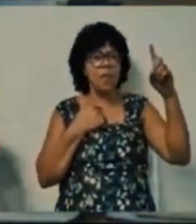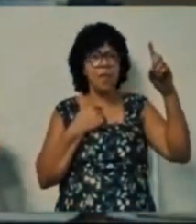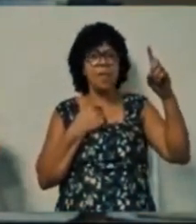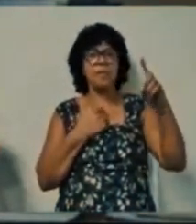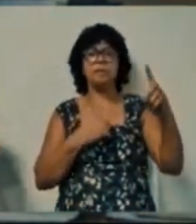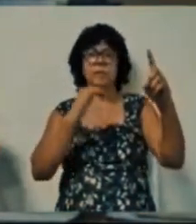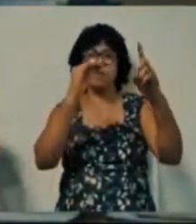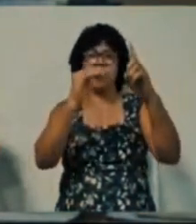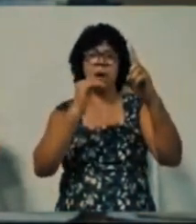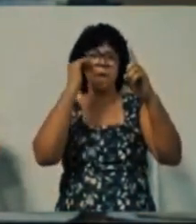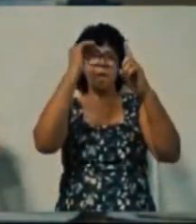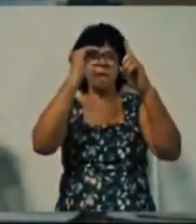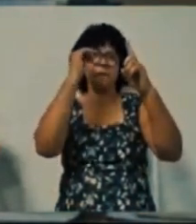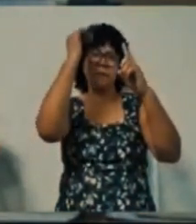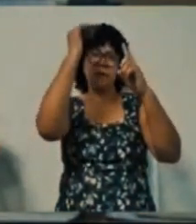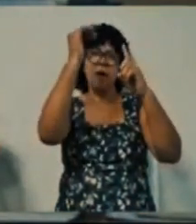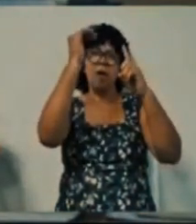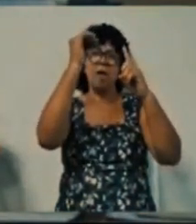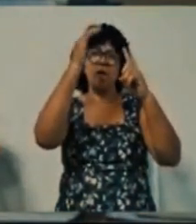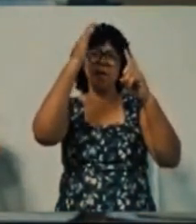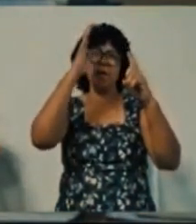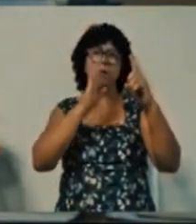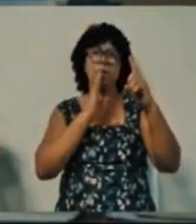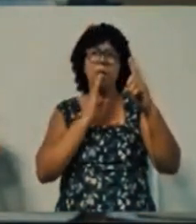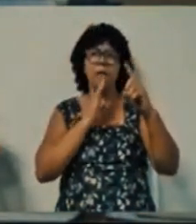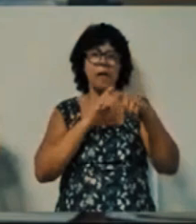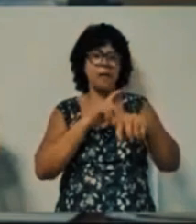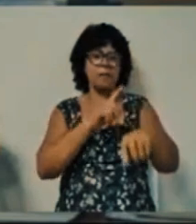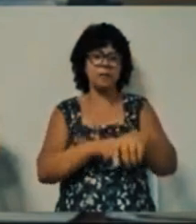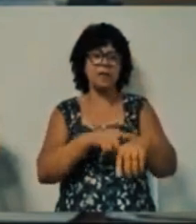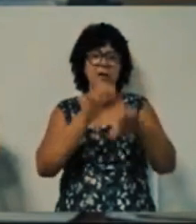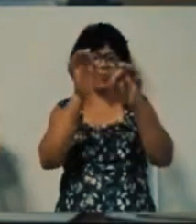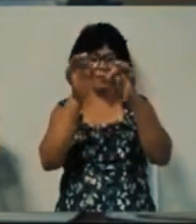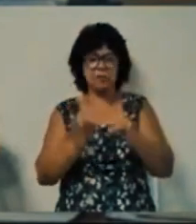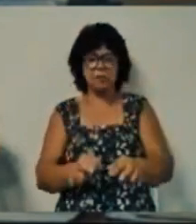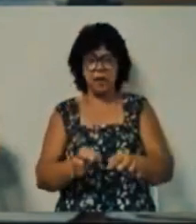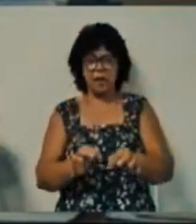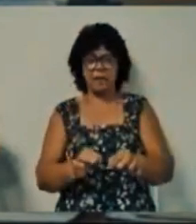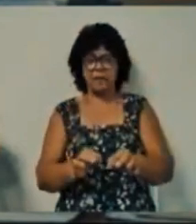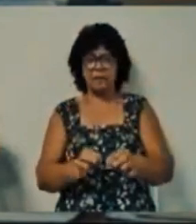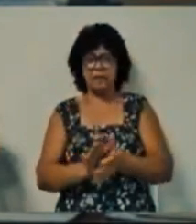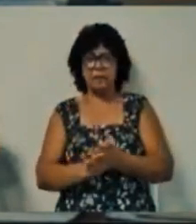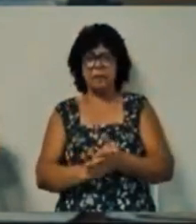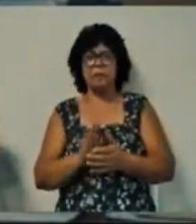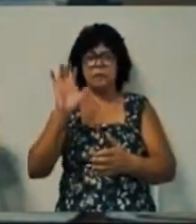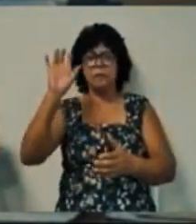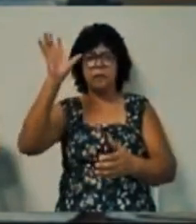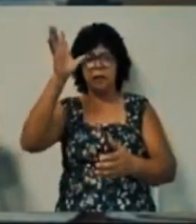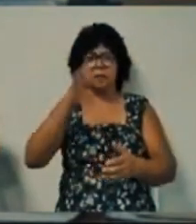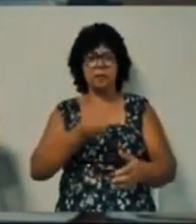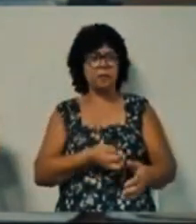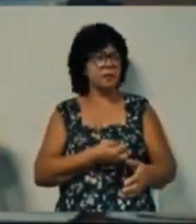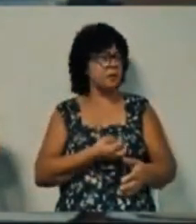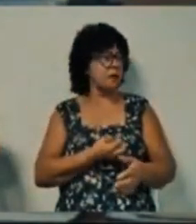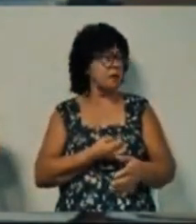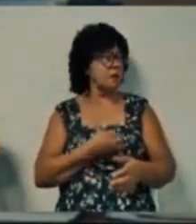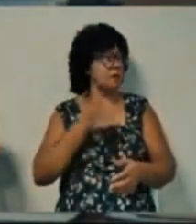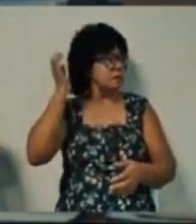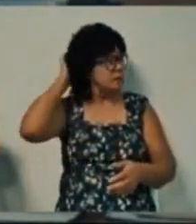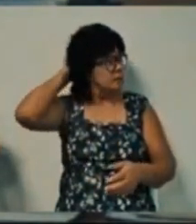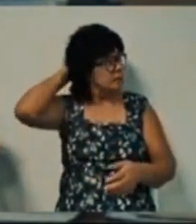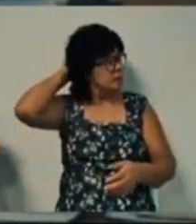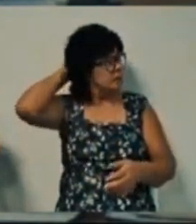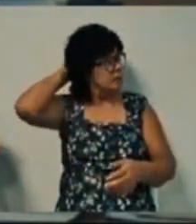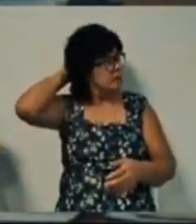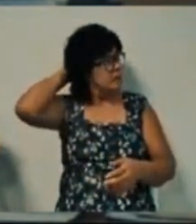soberano e Ele sabe qual é o tempo para cada momento da nossa vida, para aquilo que Ele quer nos usar. Na